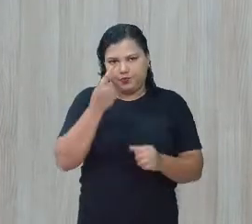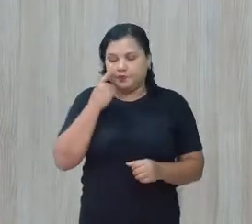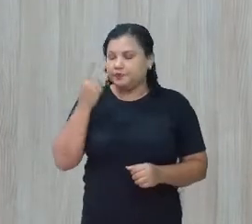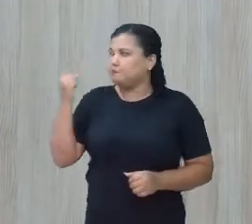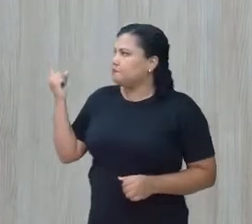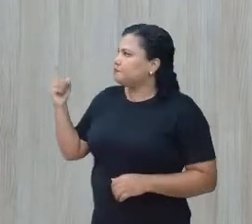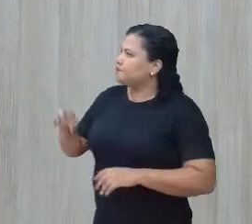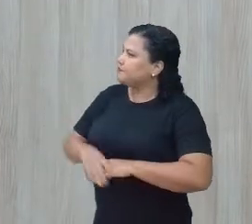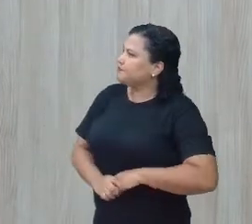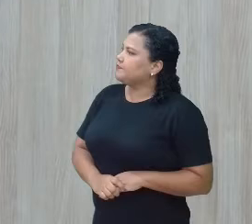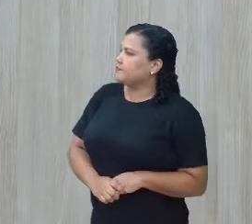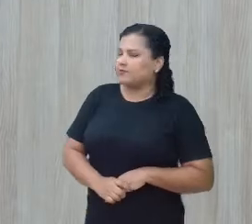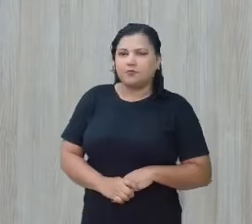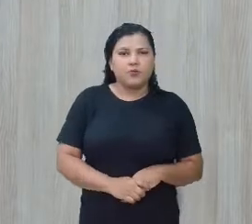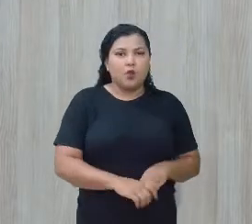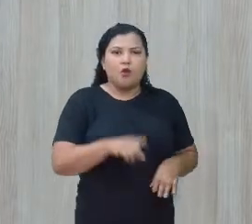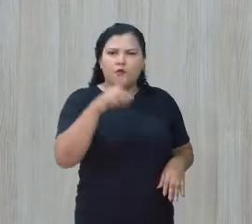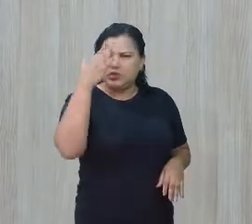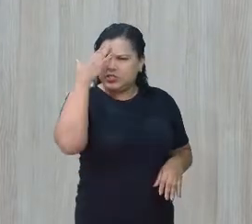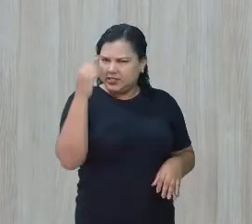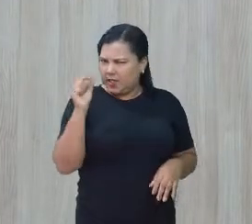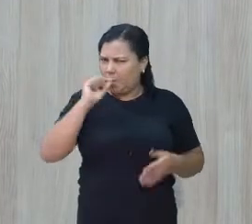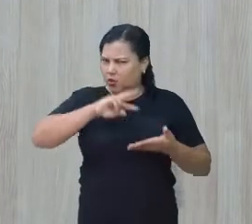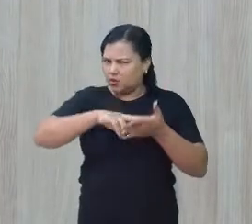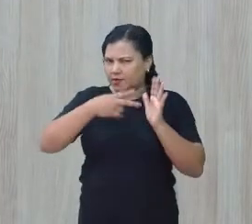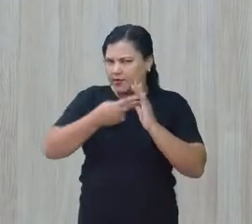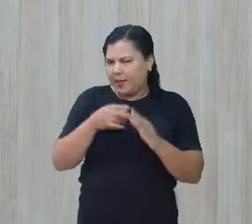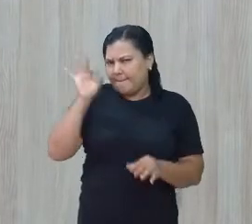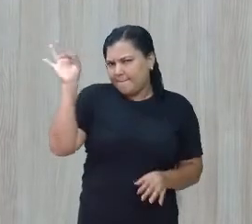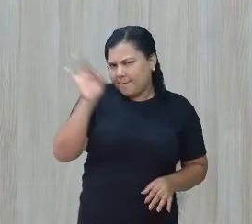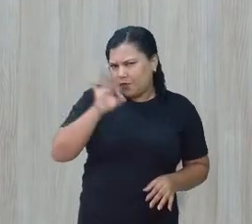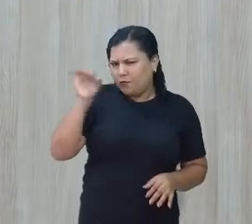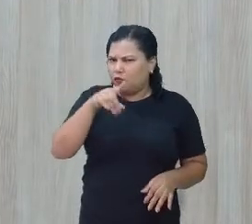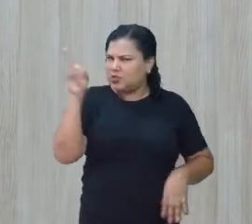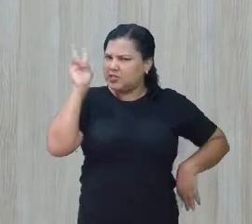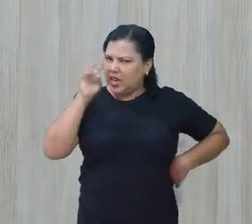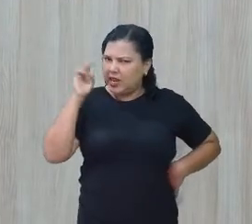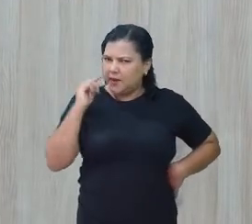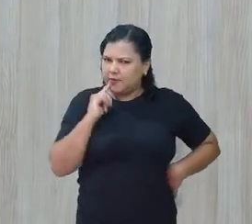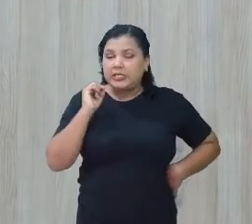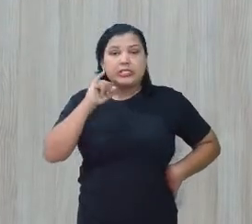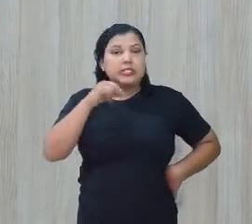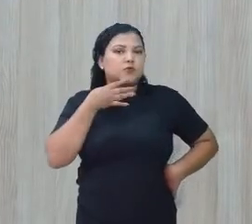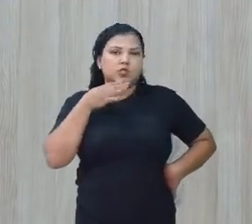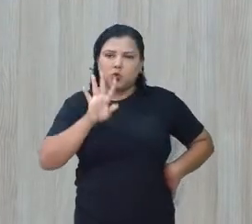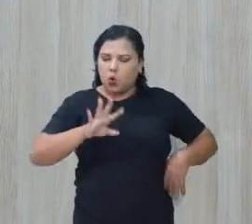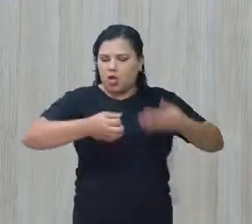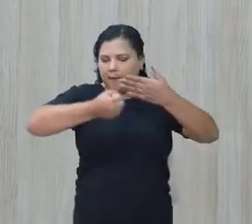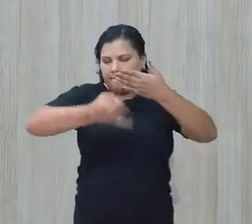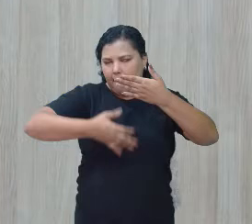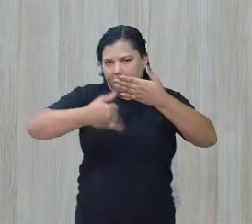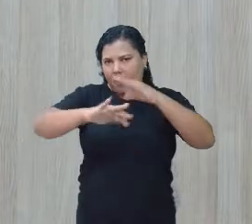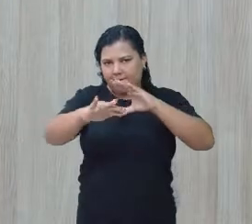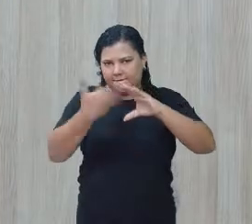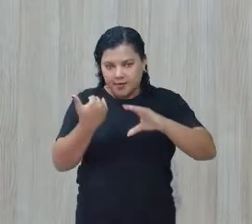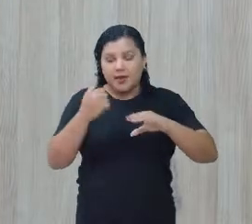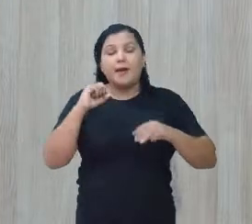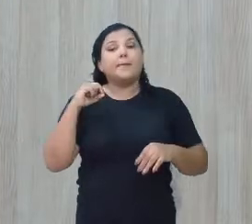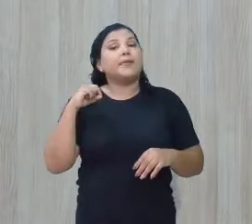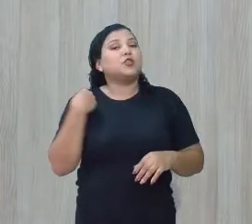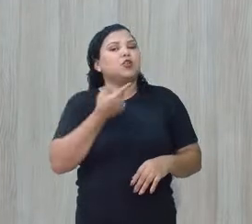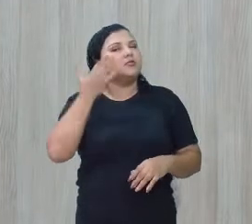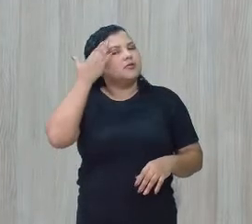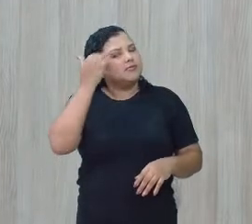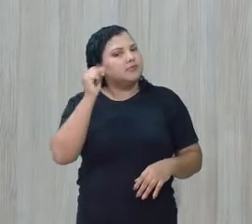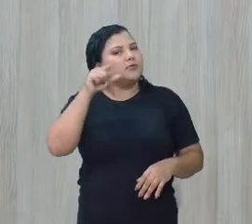que é porcentagem? Vocês lembram? Ou então, se não conhece, coloca ali no chat pro professor Pedro já trazer o feedback aqui para a gente. O